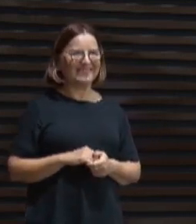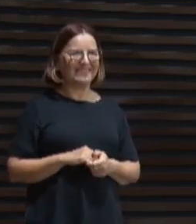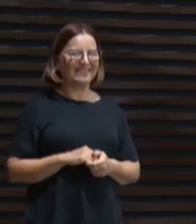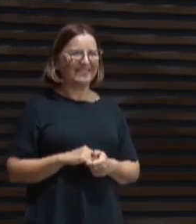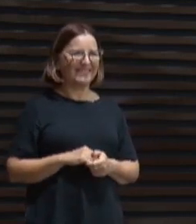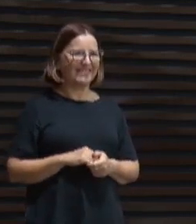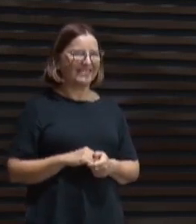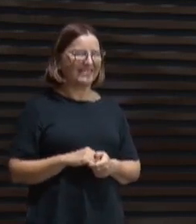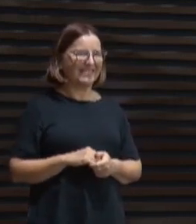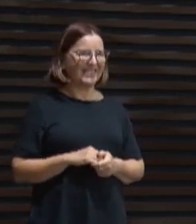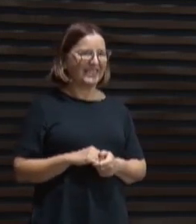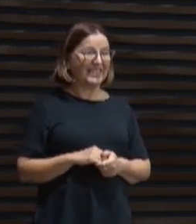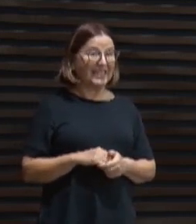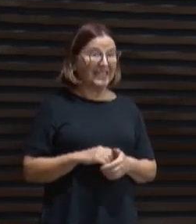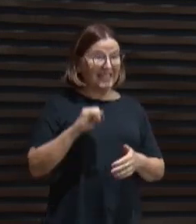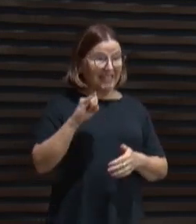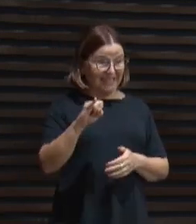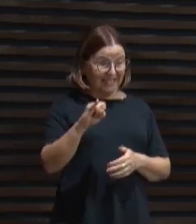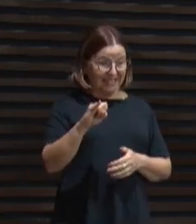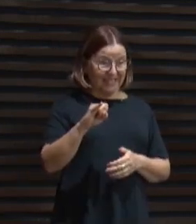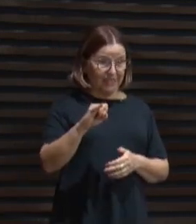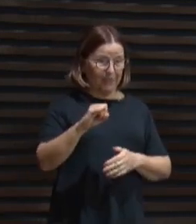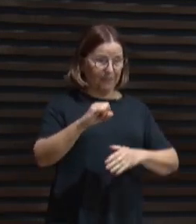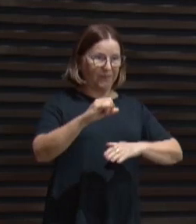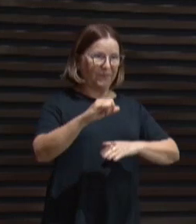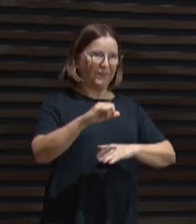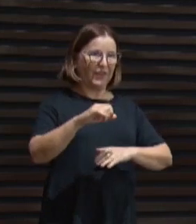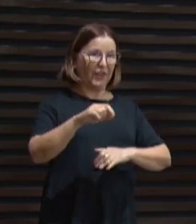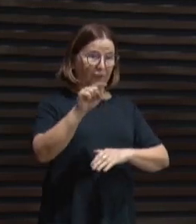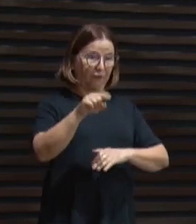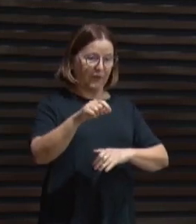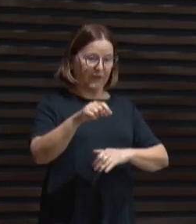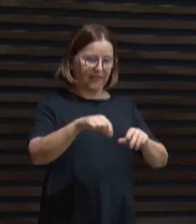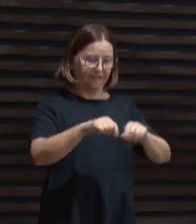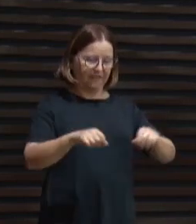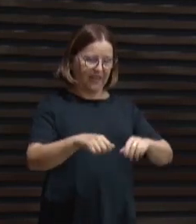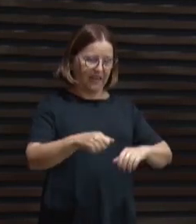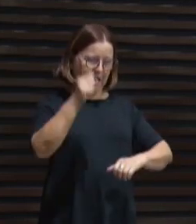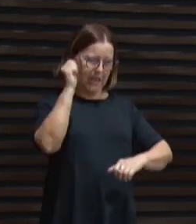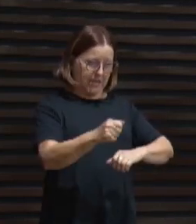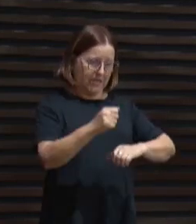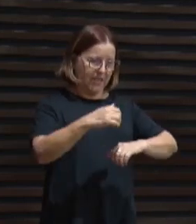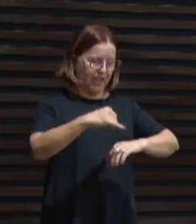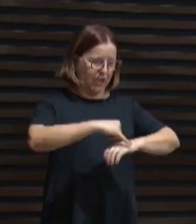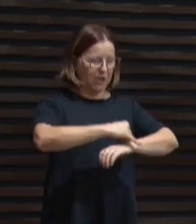Quando você bate no cordeiro, ele não abre a boca.